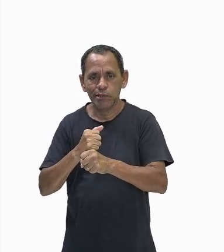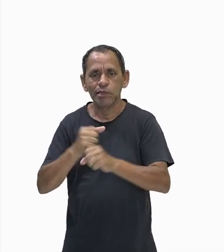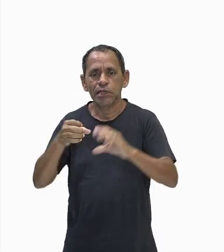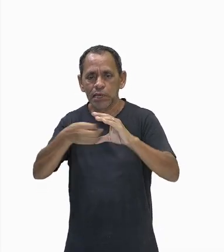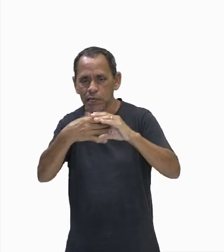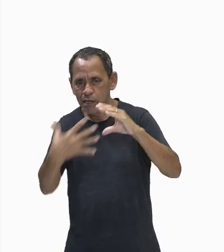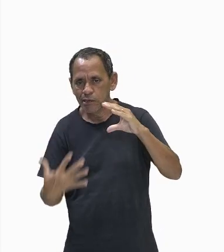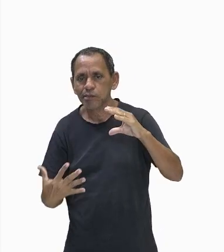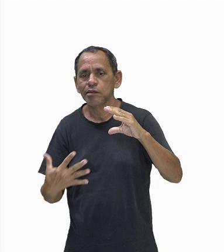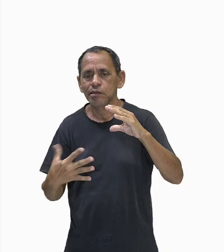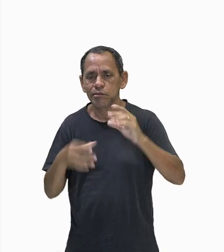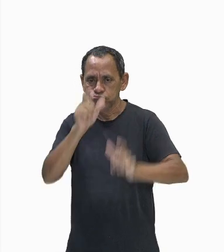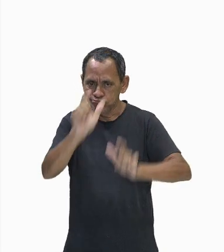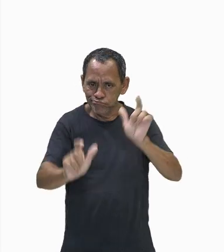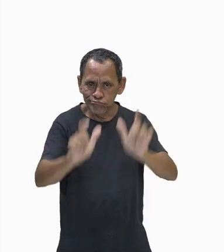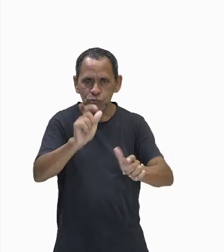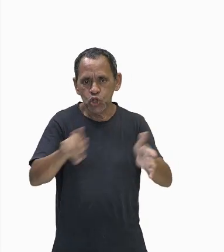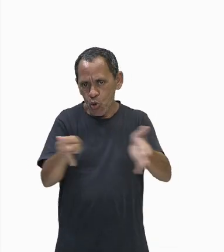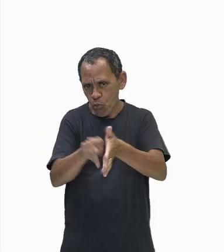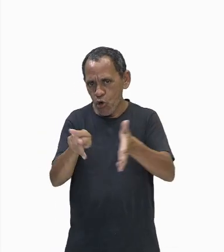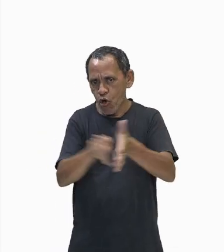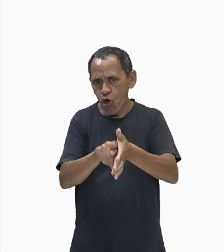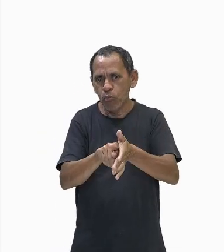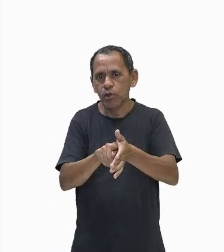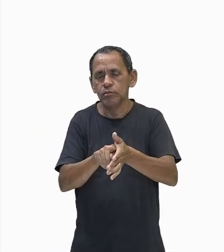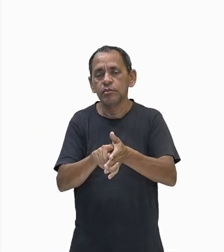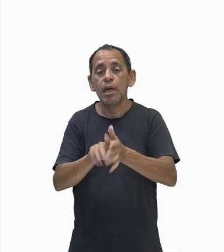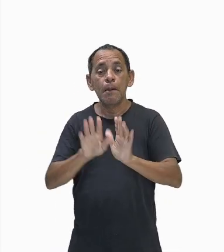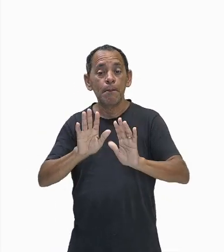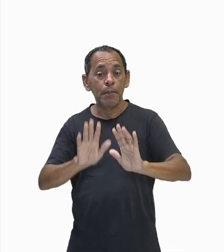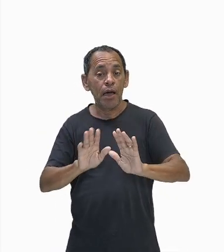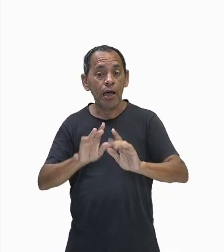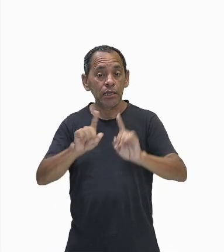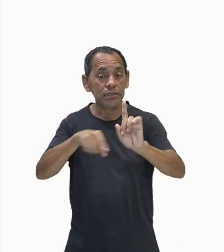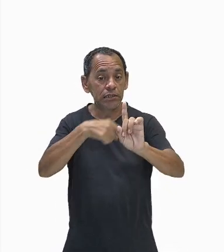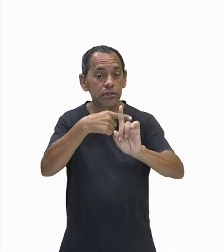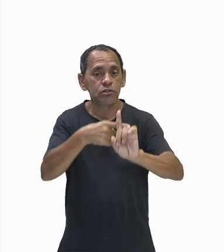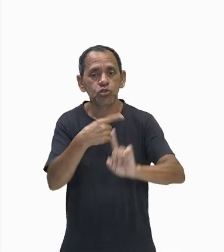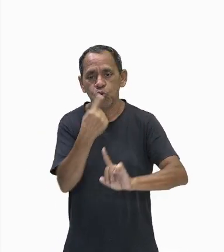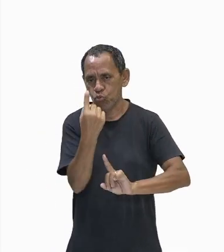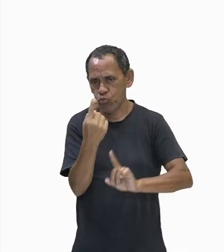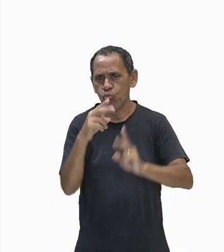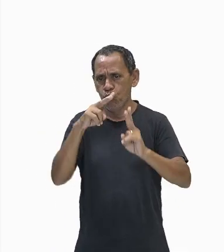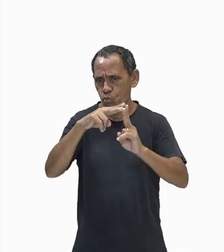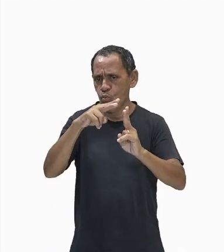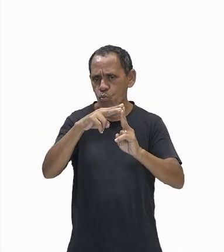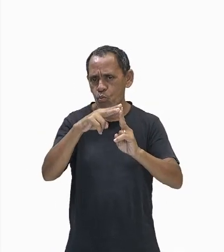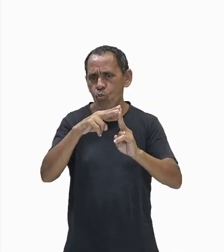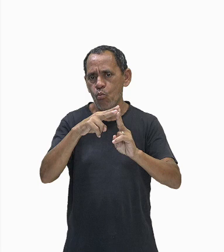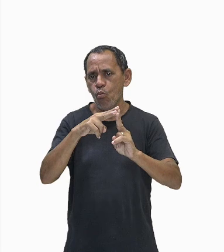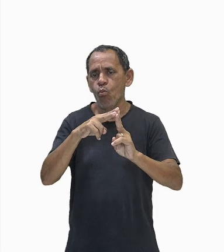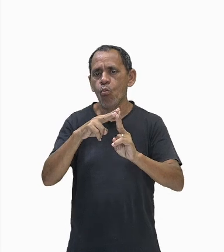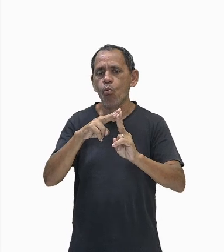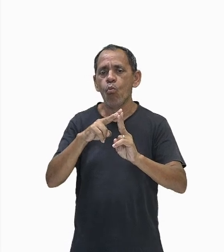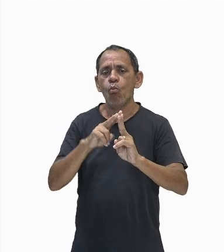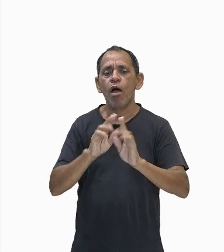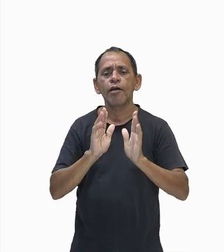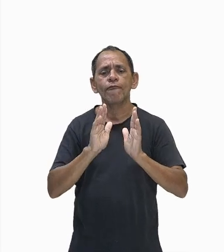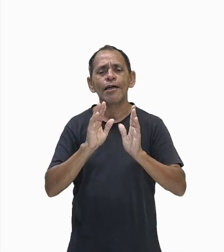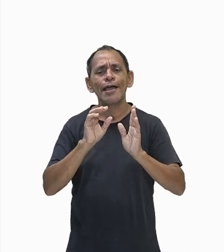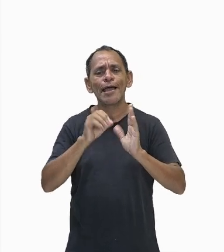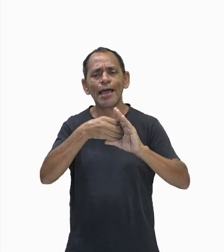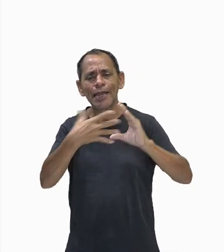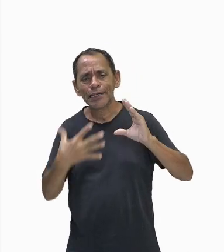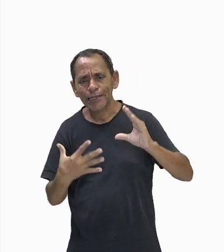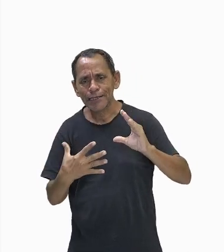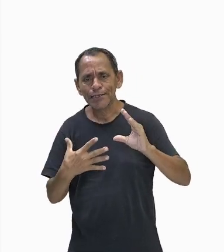do indivíduo, e um par que é sexual, que vai definir o sexo do indivíduo. E nós temos